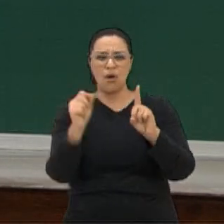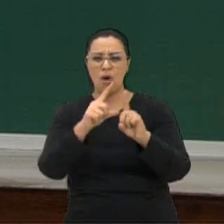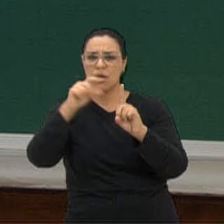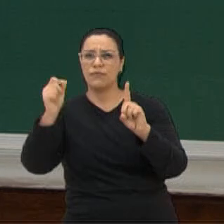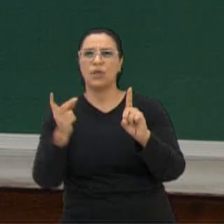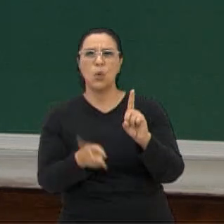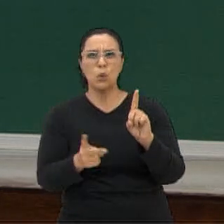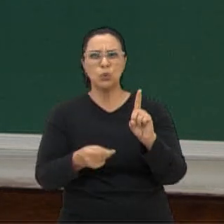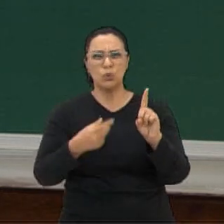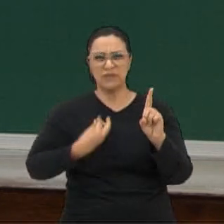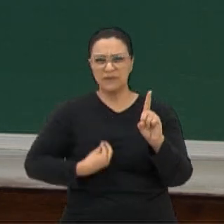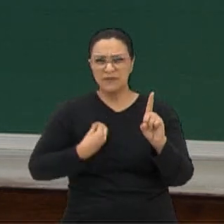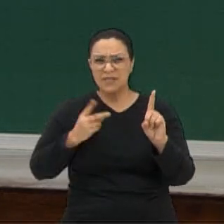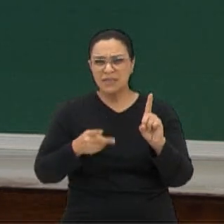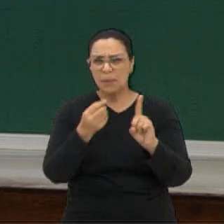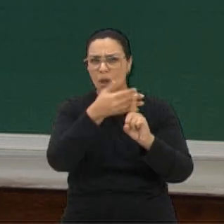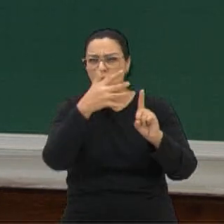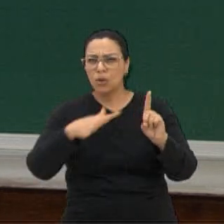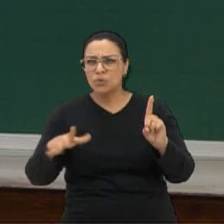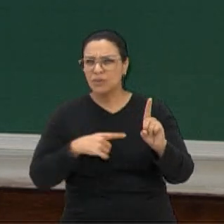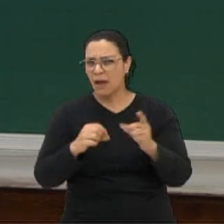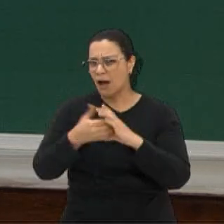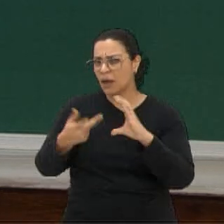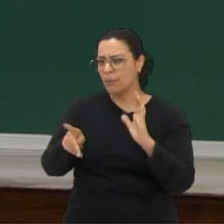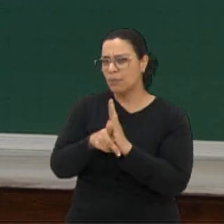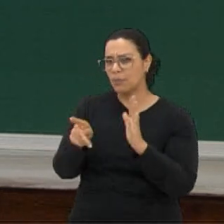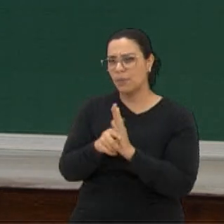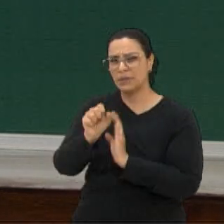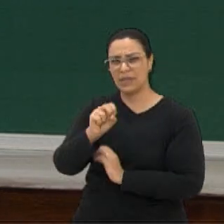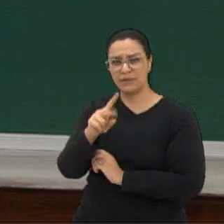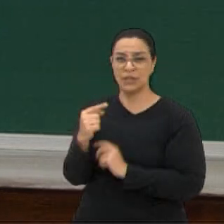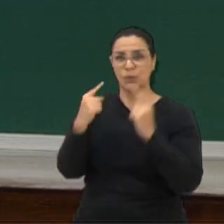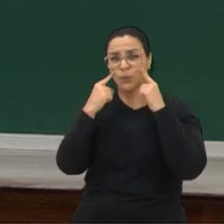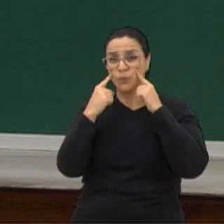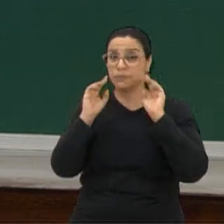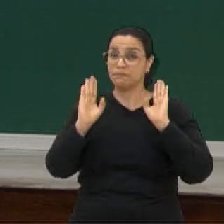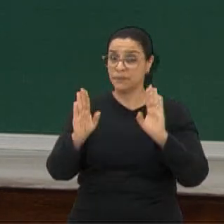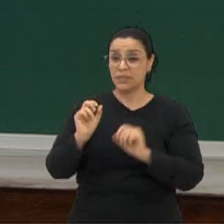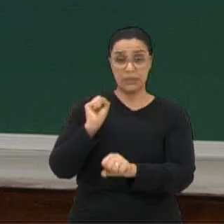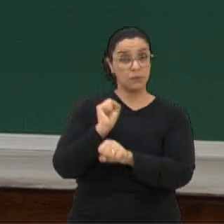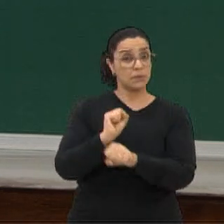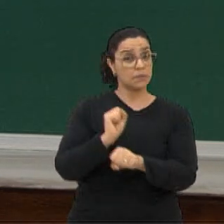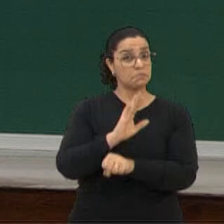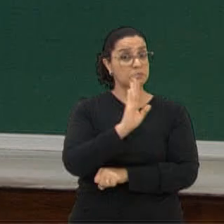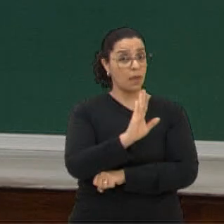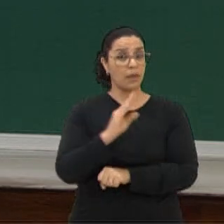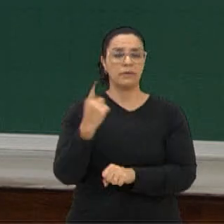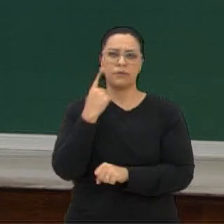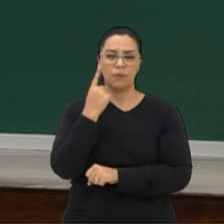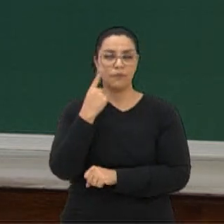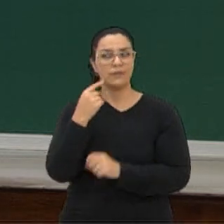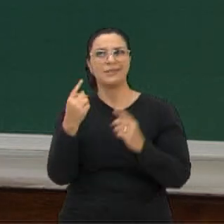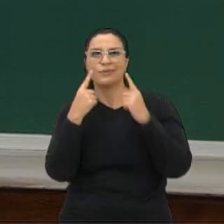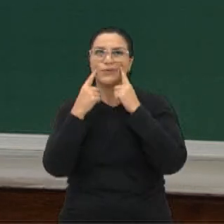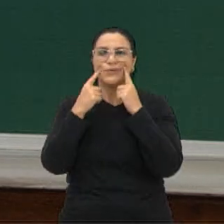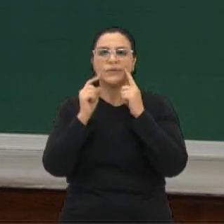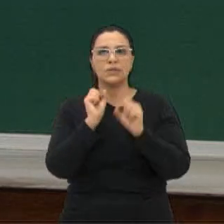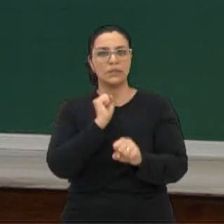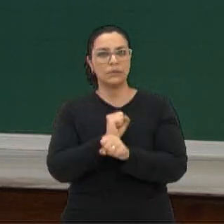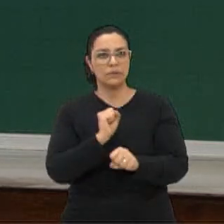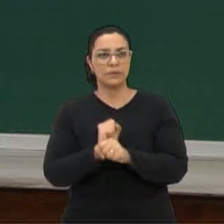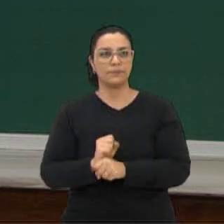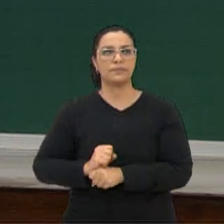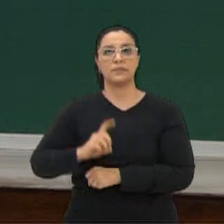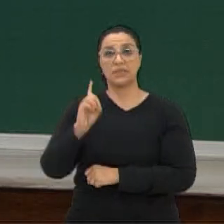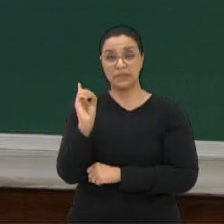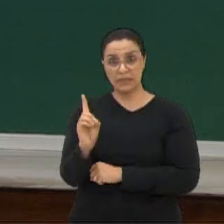outono. Será que essas são as características da savana? Ficou em dúvida? Deixa ela do ladinho lá, ó. Deixa ela do lado. Vamos à